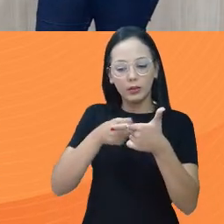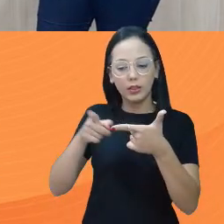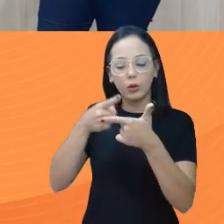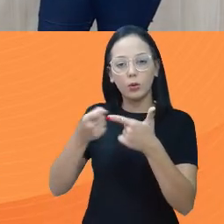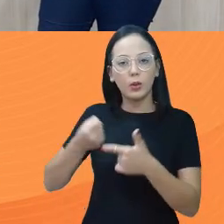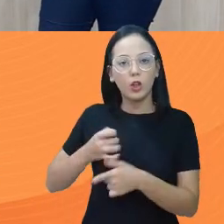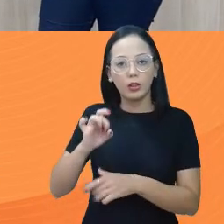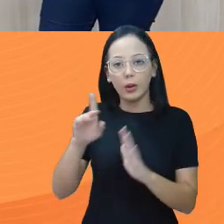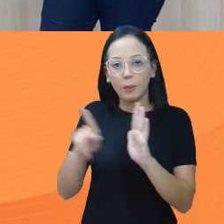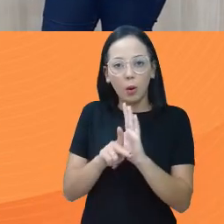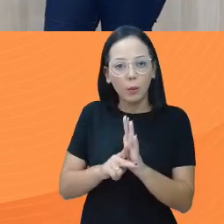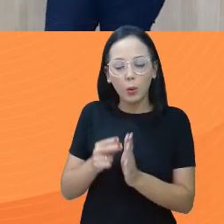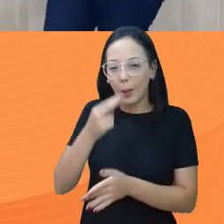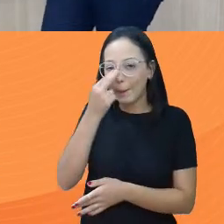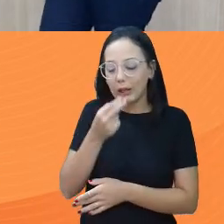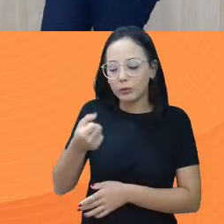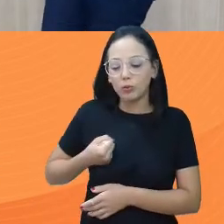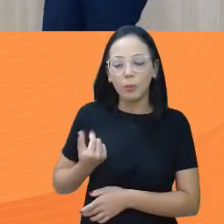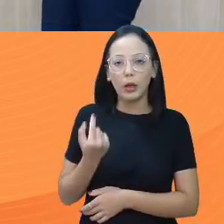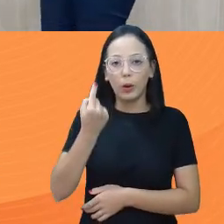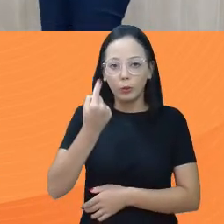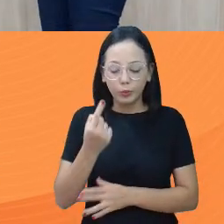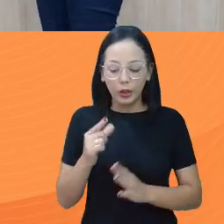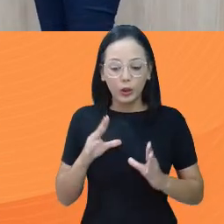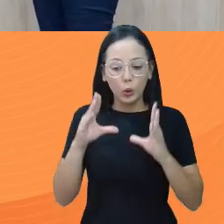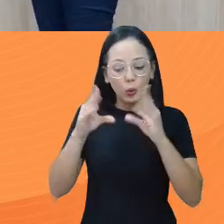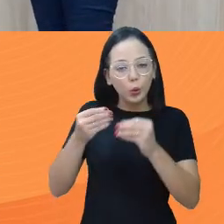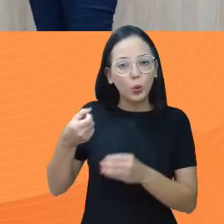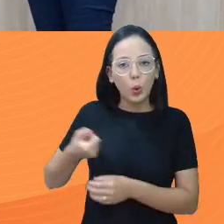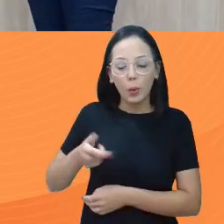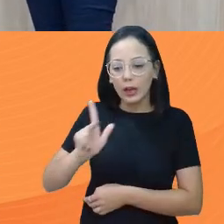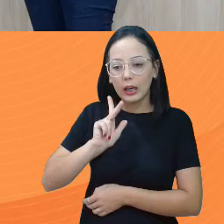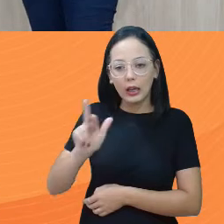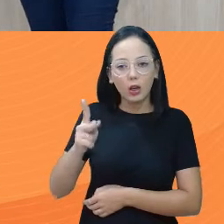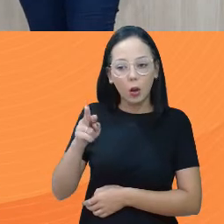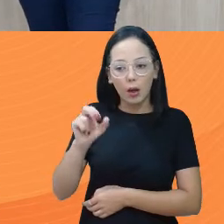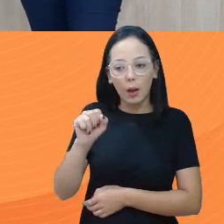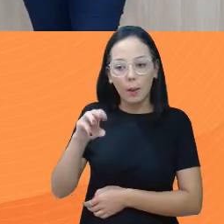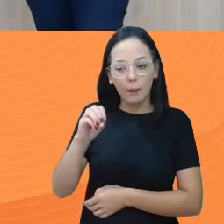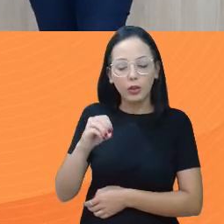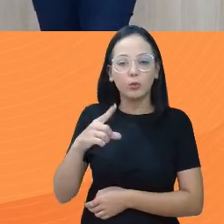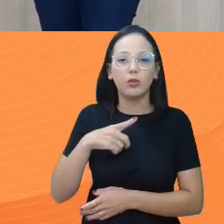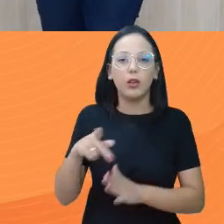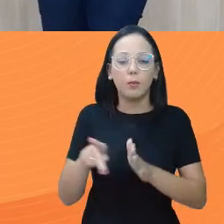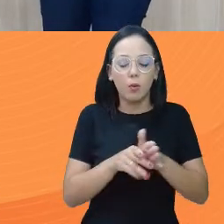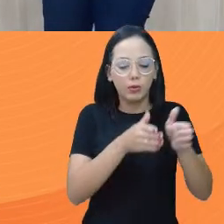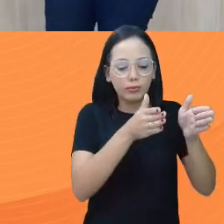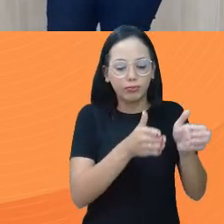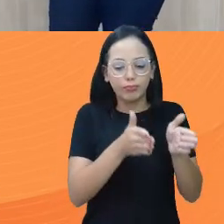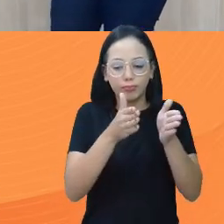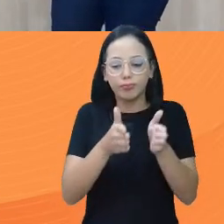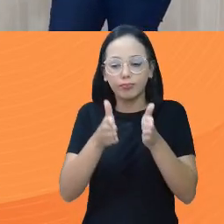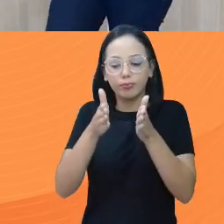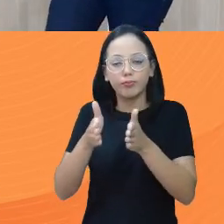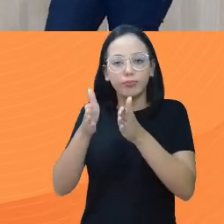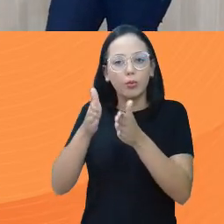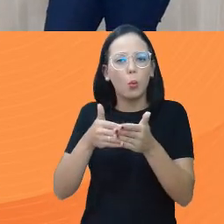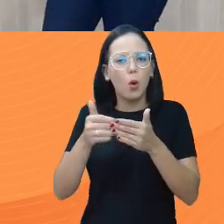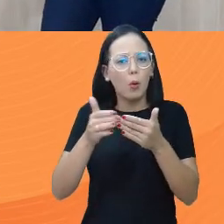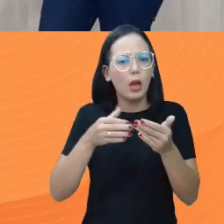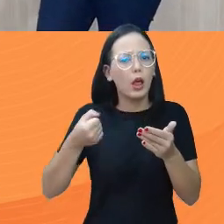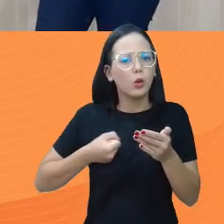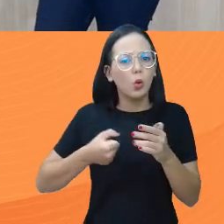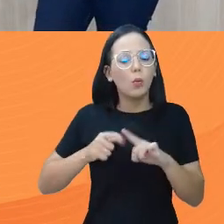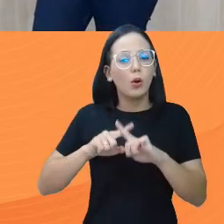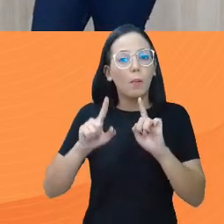ele mesmo ou o número 1. Então, todos os valores que não são primos vão sofrer esse tipo de processo, né? A gente pode decompor qualquer valor,